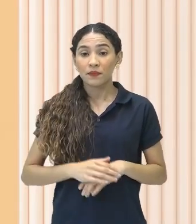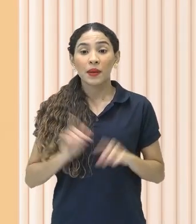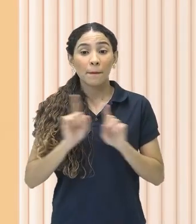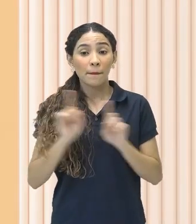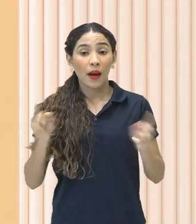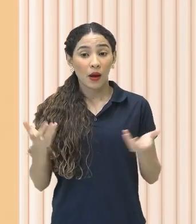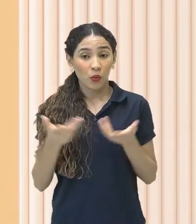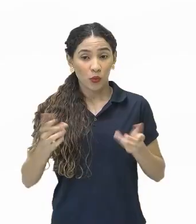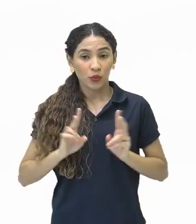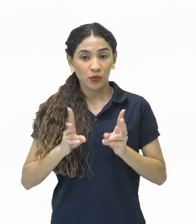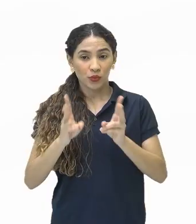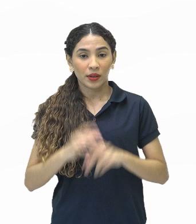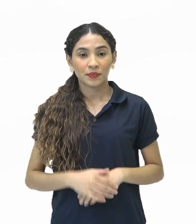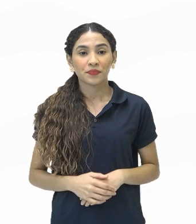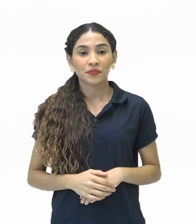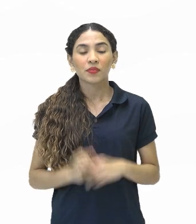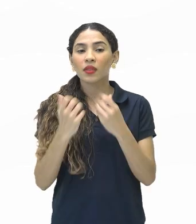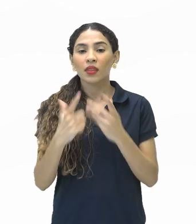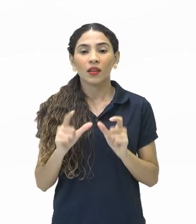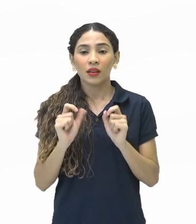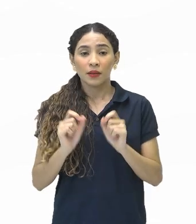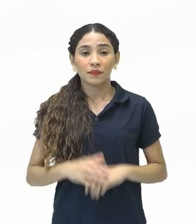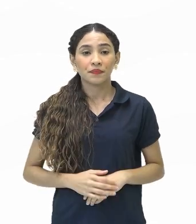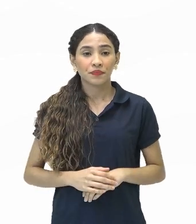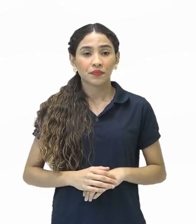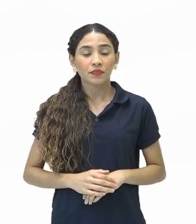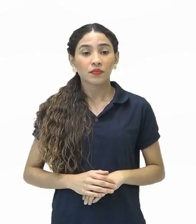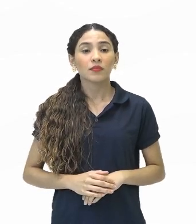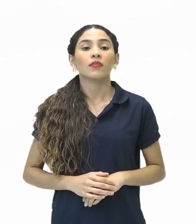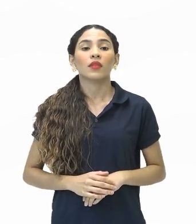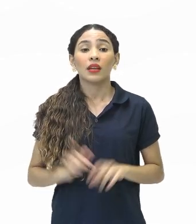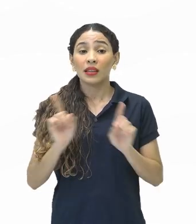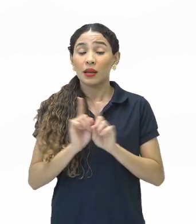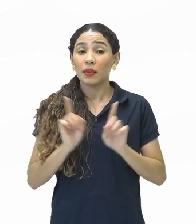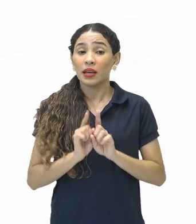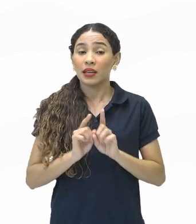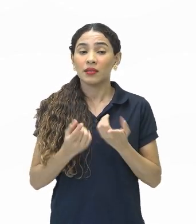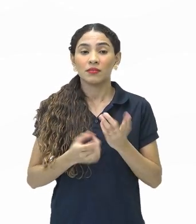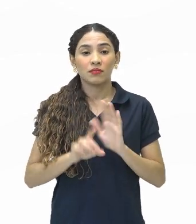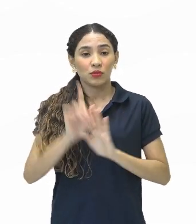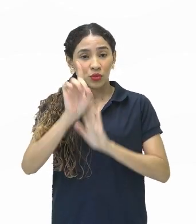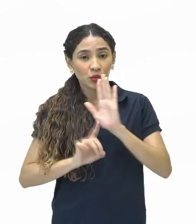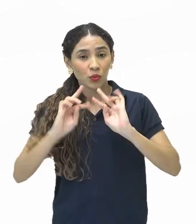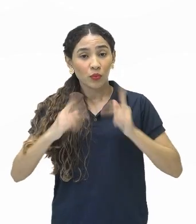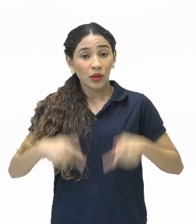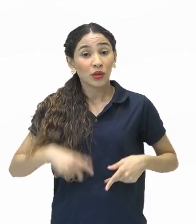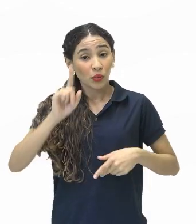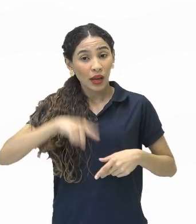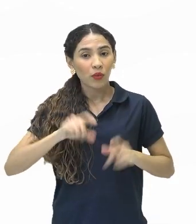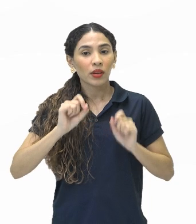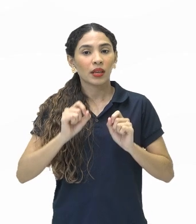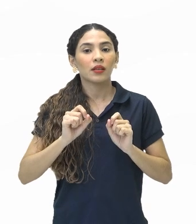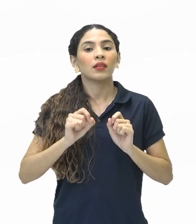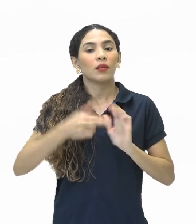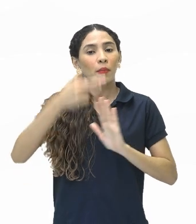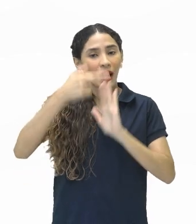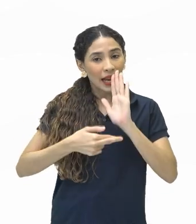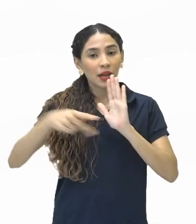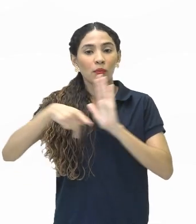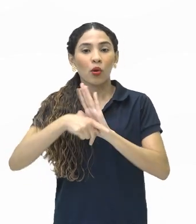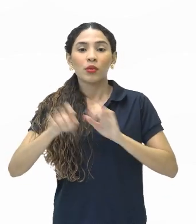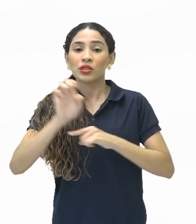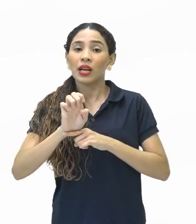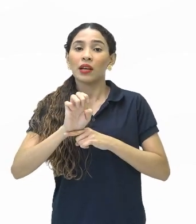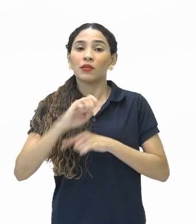vamos continuar aqui, ó, falando o seguinte, que a dignidade humana também, ela é um dos fundamentos do Estado brasileiro. Então, nós já falamos,